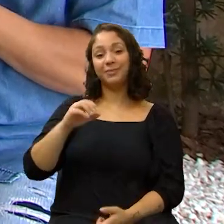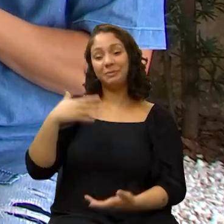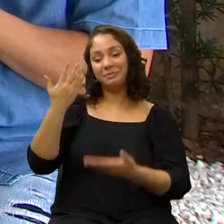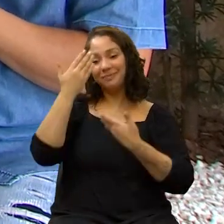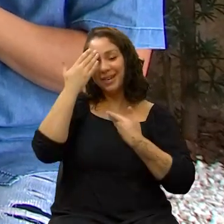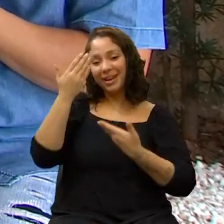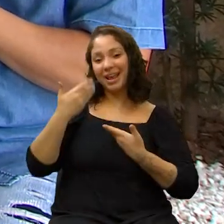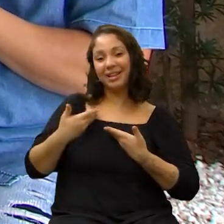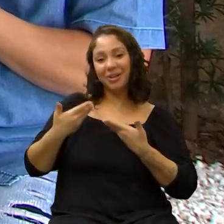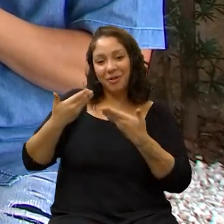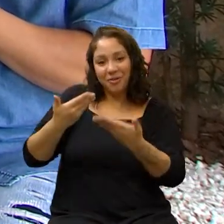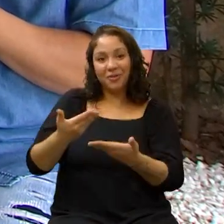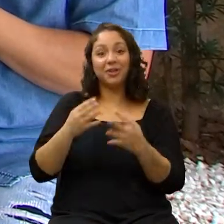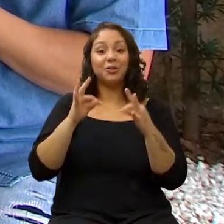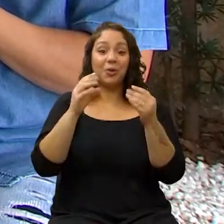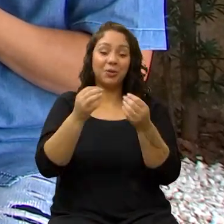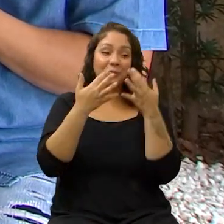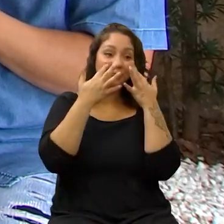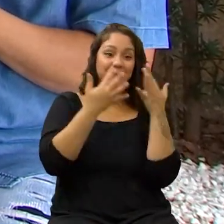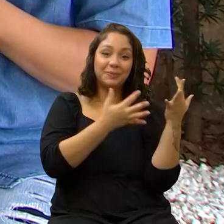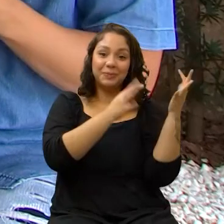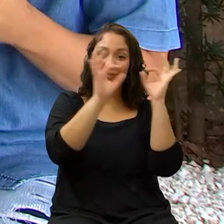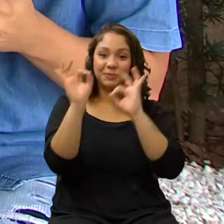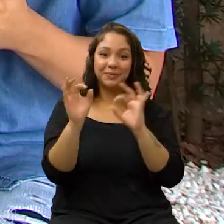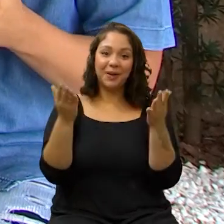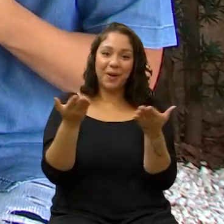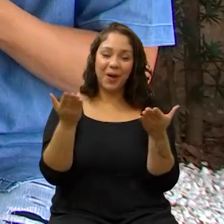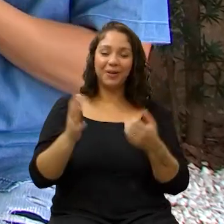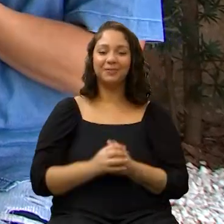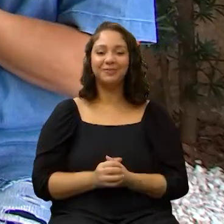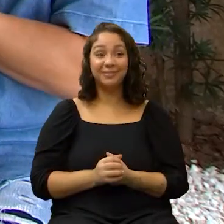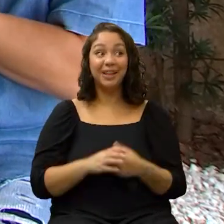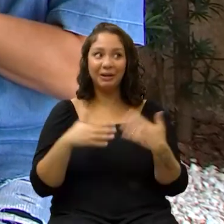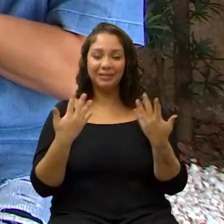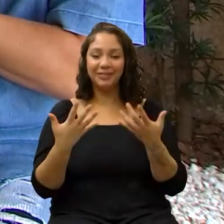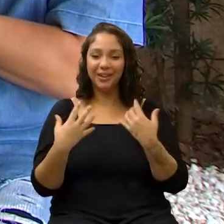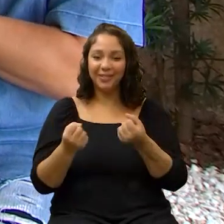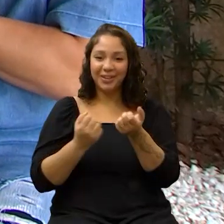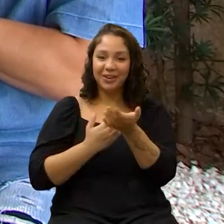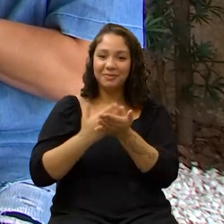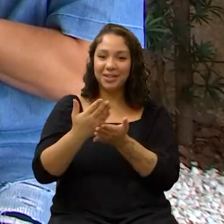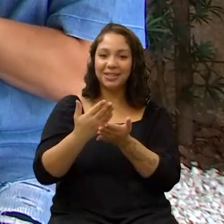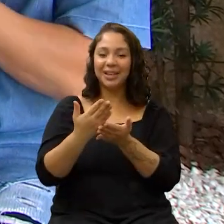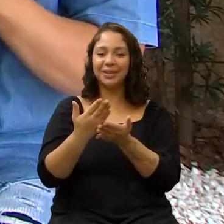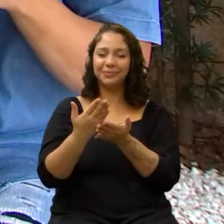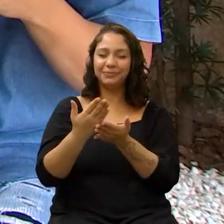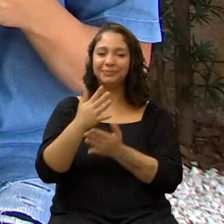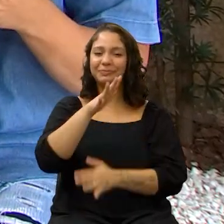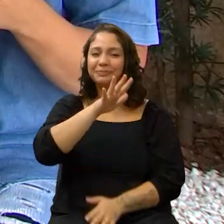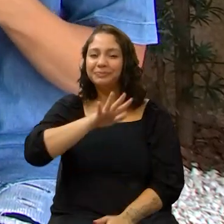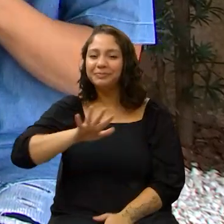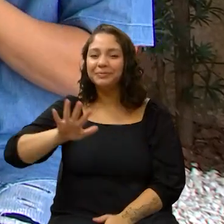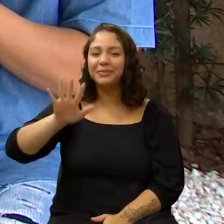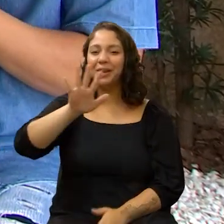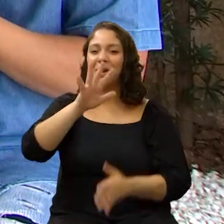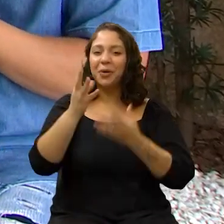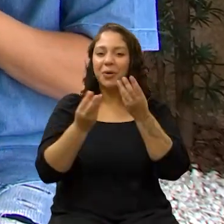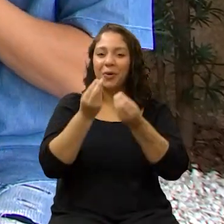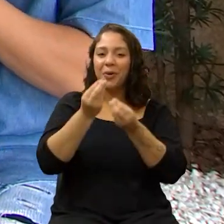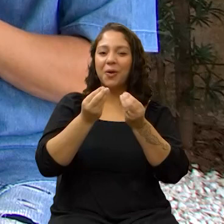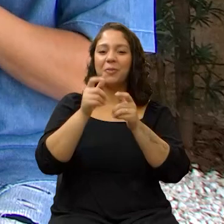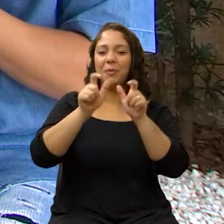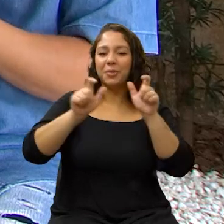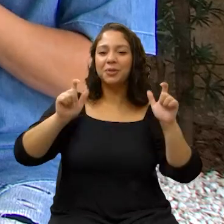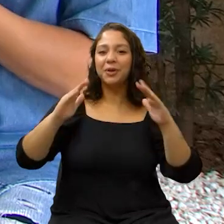convite. Olá a todos os telespectadores. Fabrício, vamos fazer então ali um panorama, né? Como é que o pessoal de